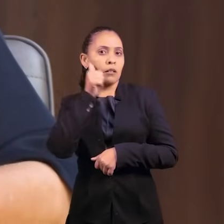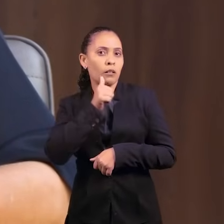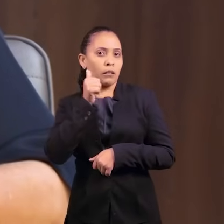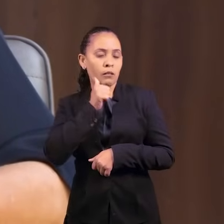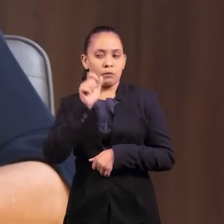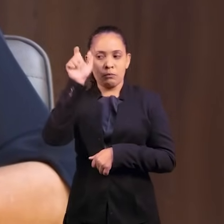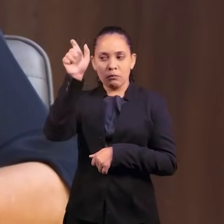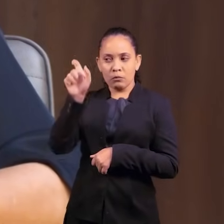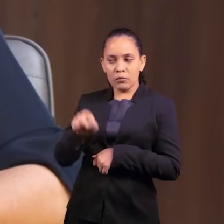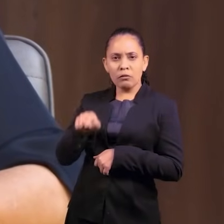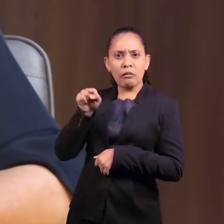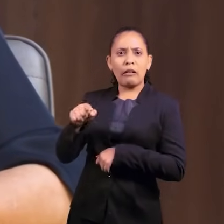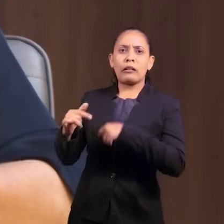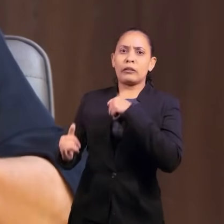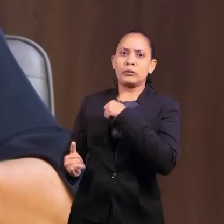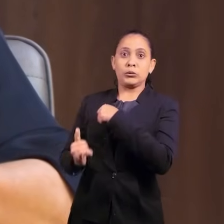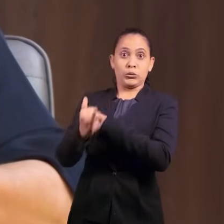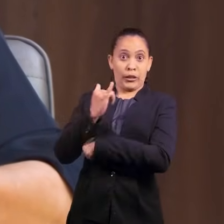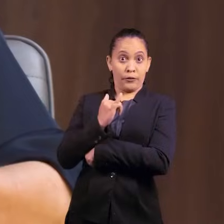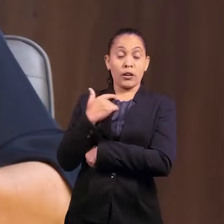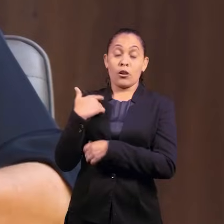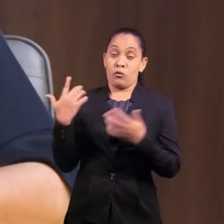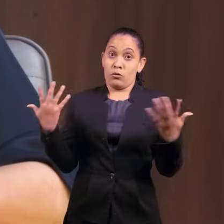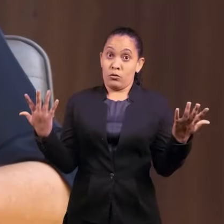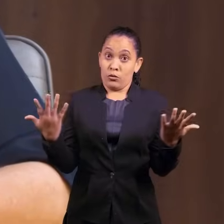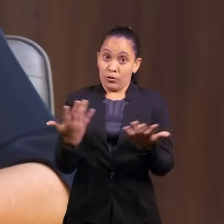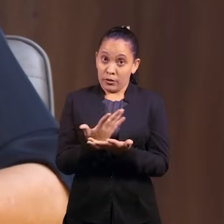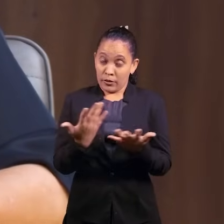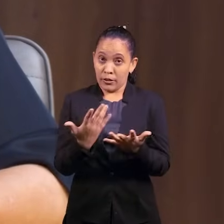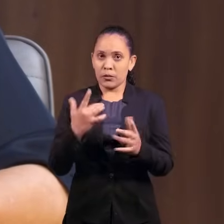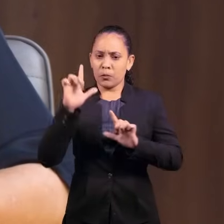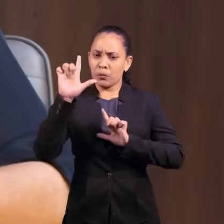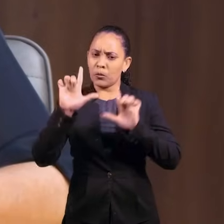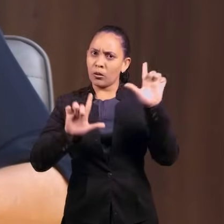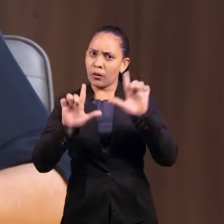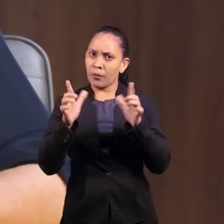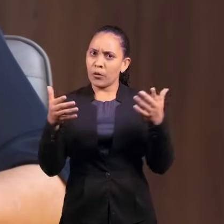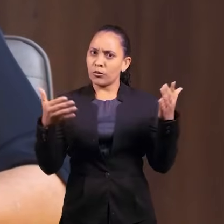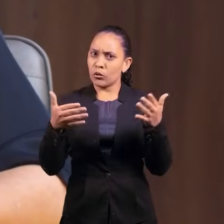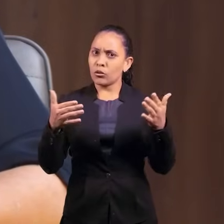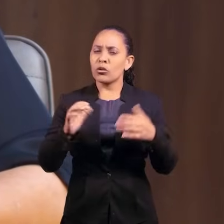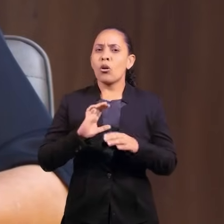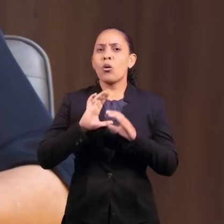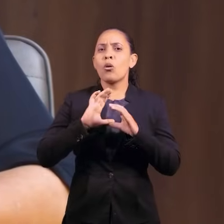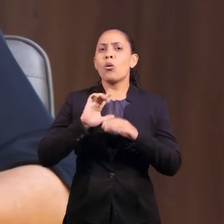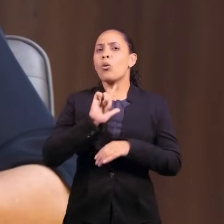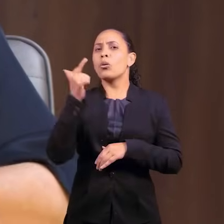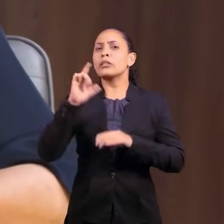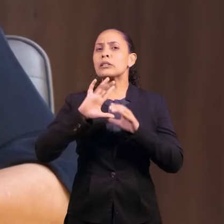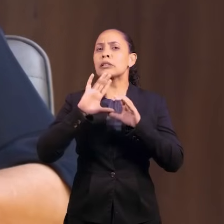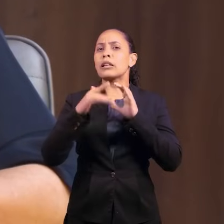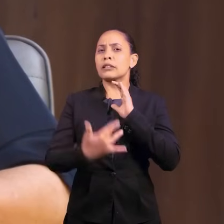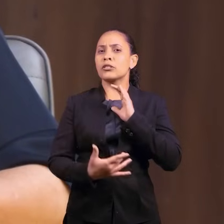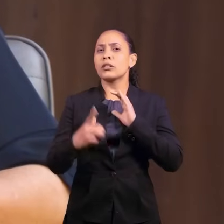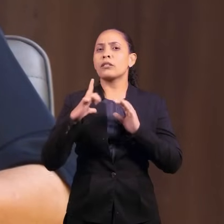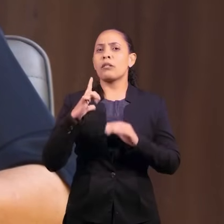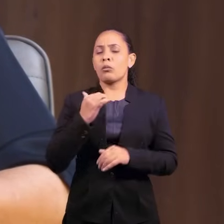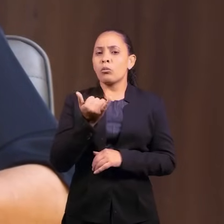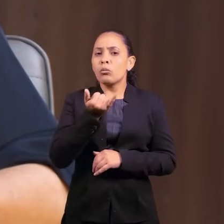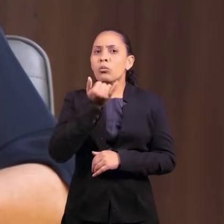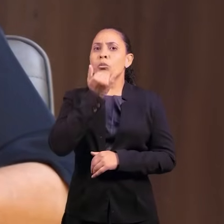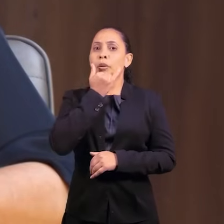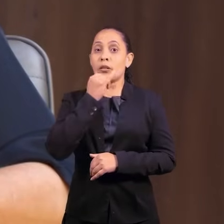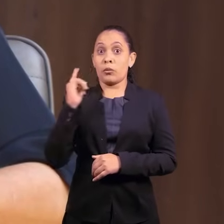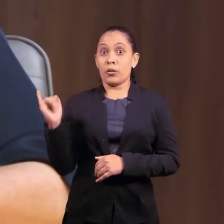pega em flagrante adultério. Neste programa, abordaremos outros aspectos do perdão que são muito